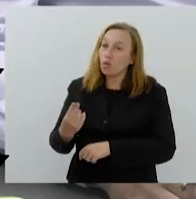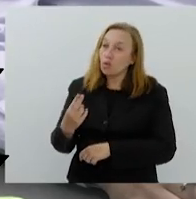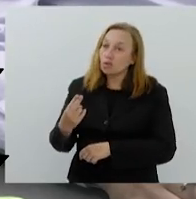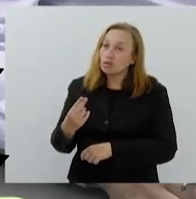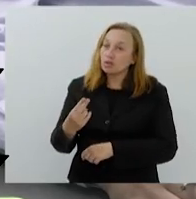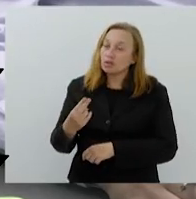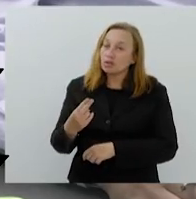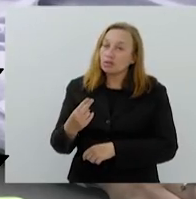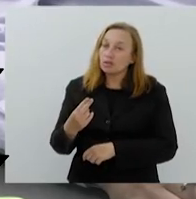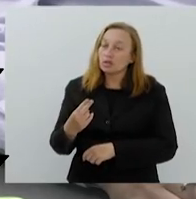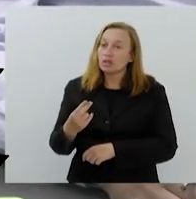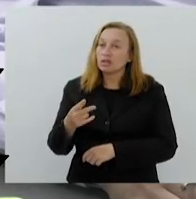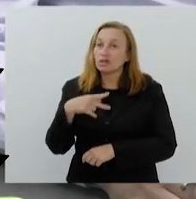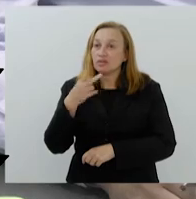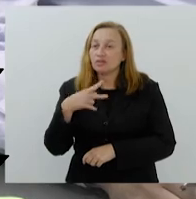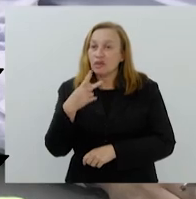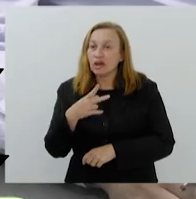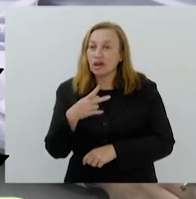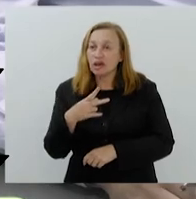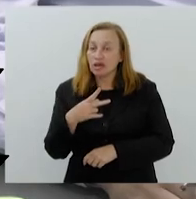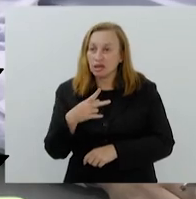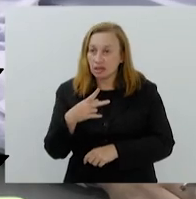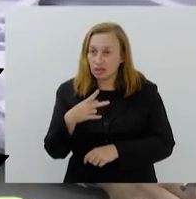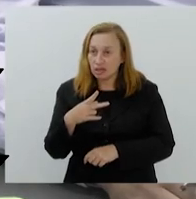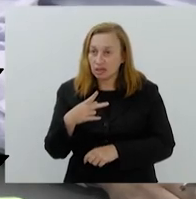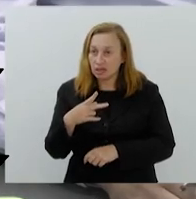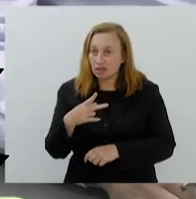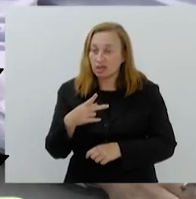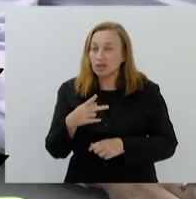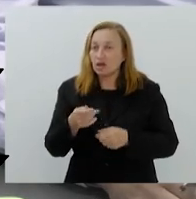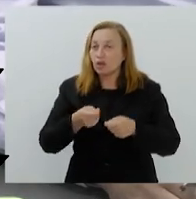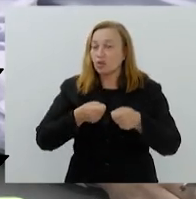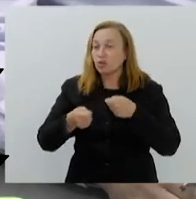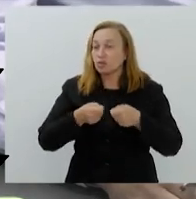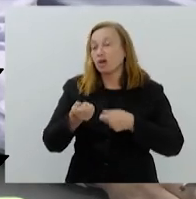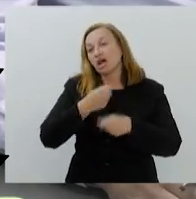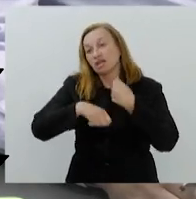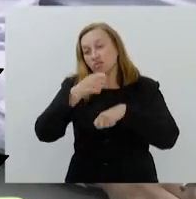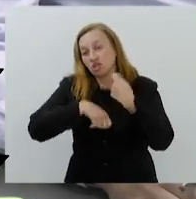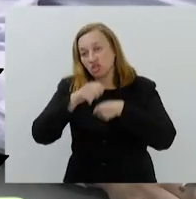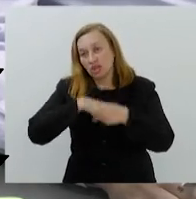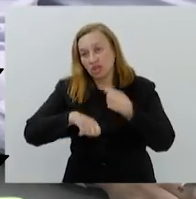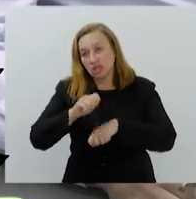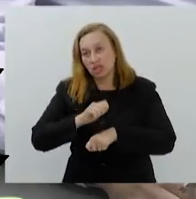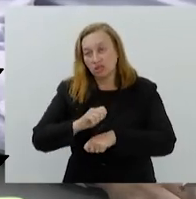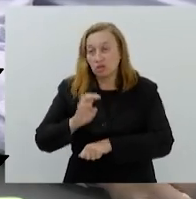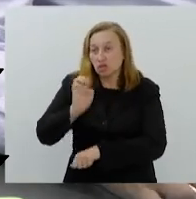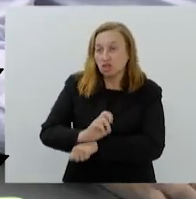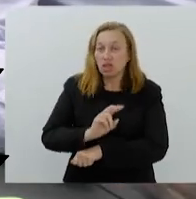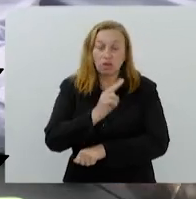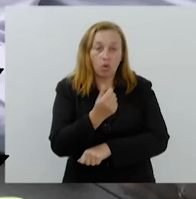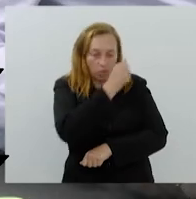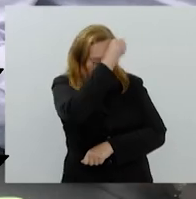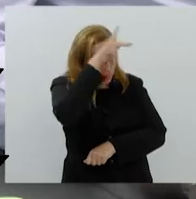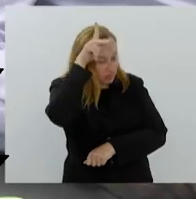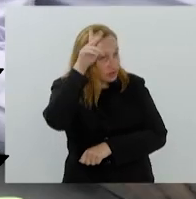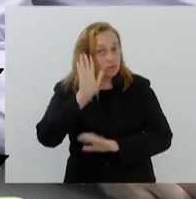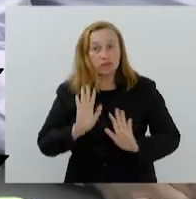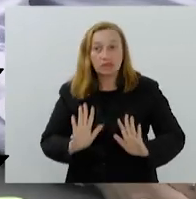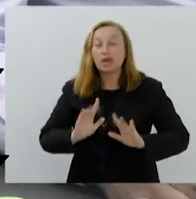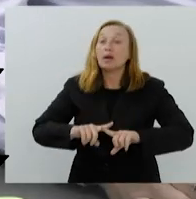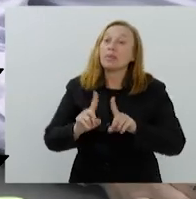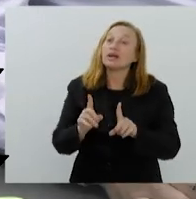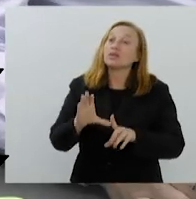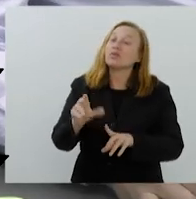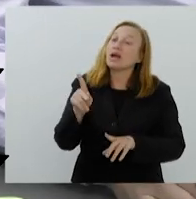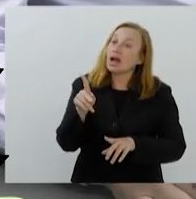Concessão, falar concessão daquelas que tiverem sob seu domínio administrativo. Sim. As duas chegam ao mesmo mas ponto. Mas o caput